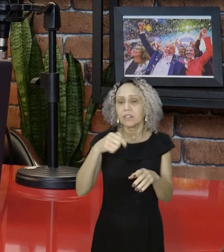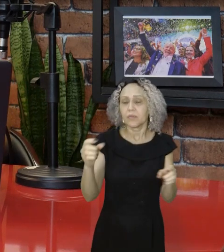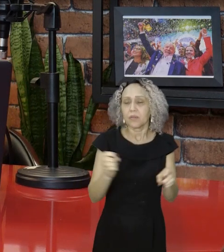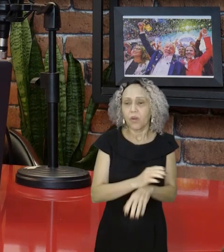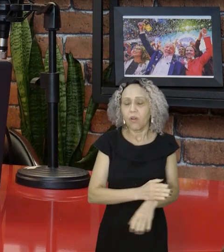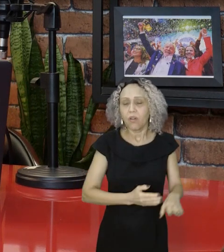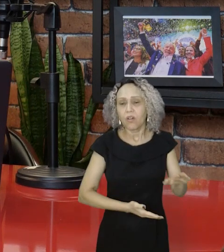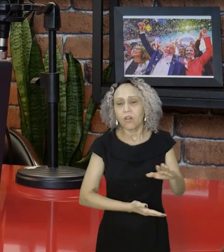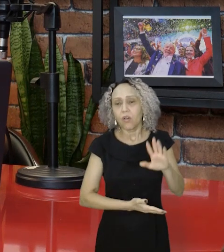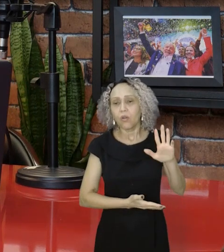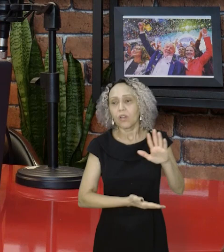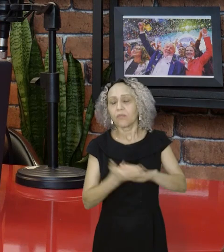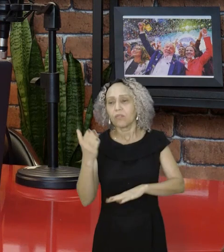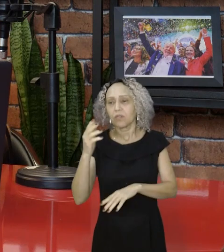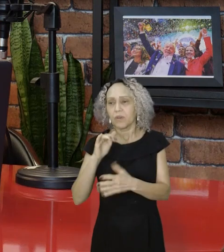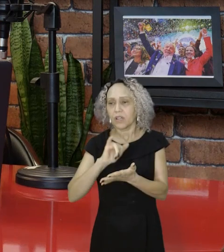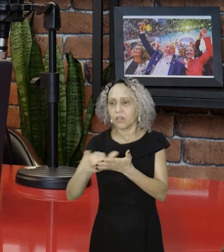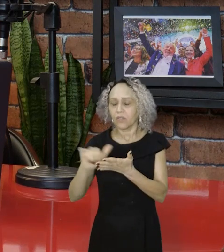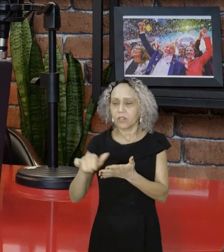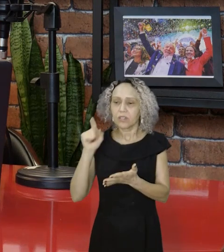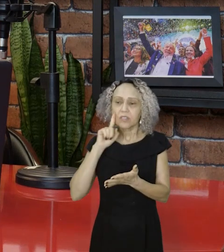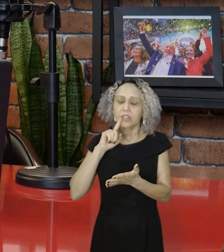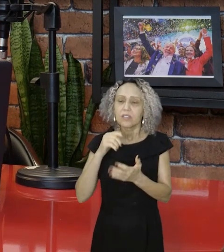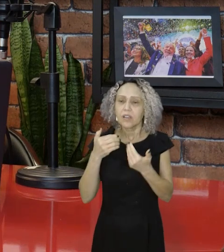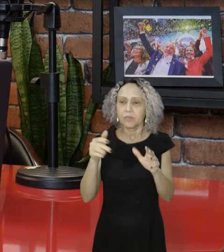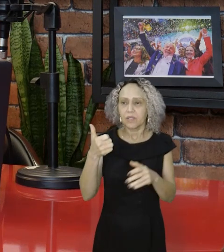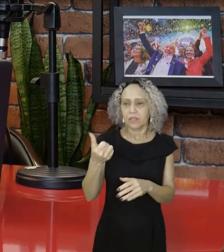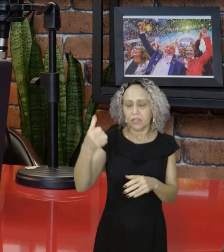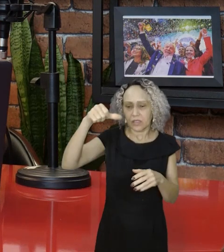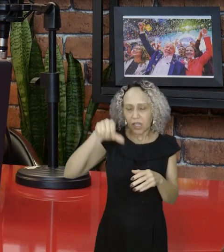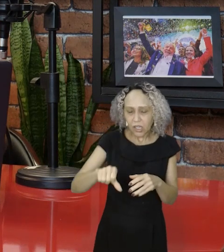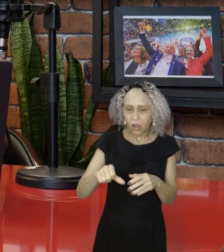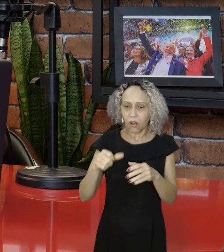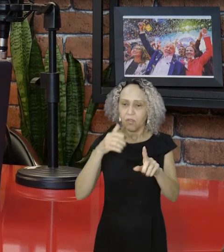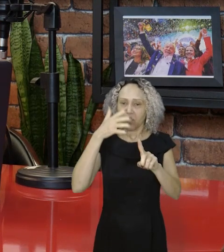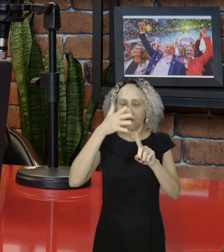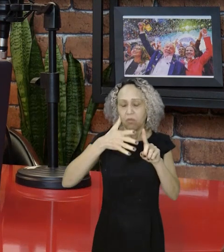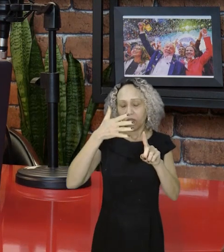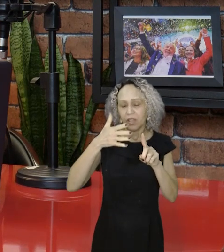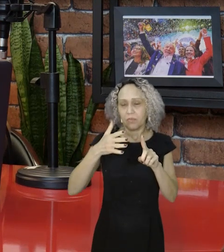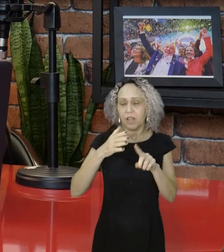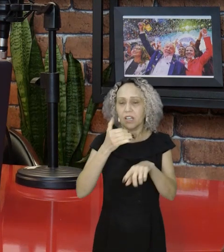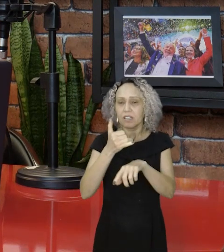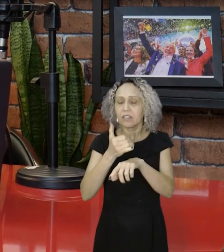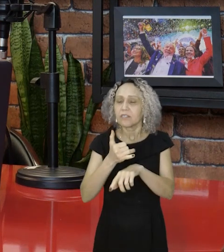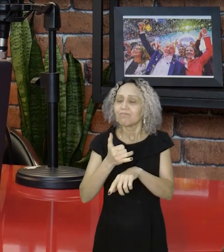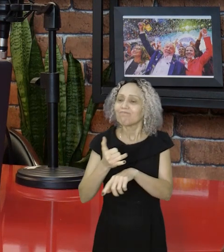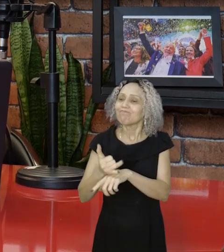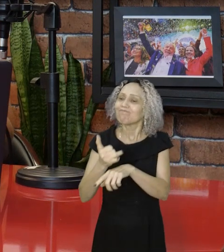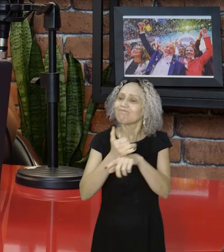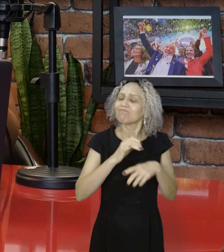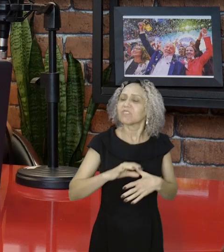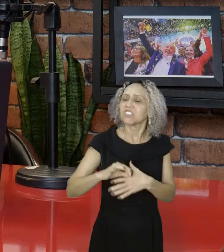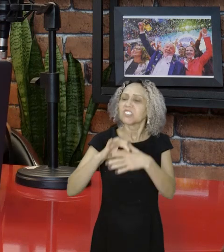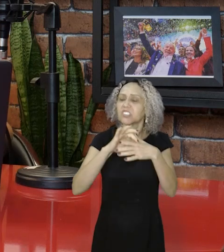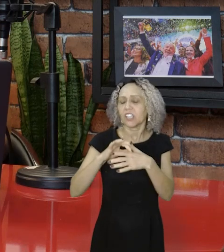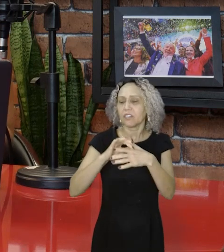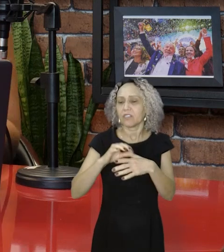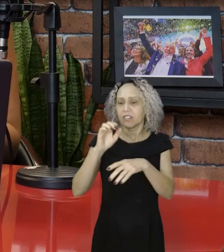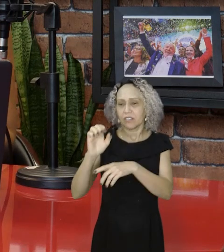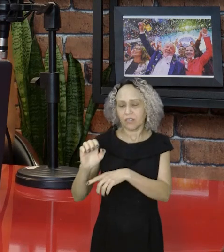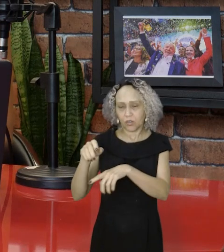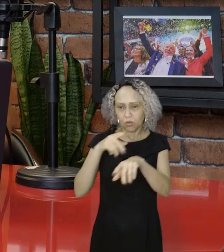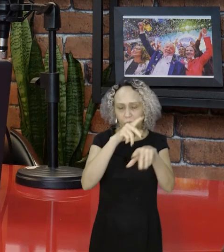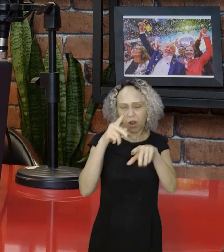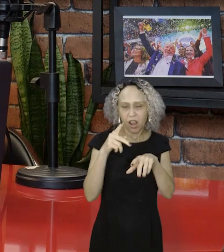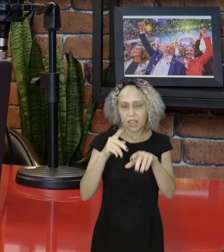Nova York e abriu na terça-feira, dia 19, o debate geral de chefes de Estado da 78ª Assembleia Geral